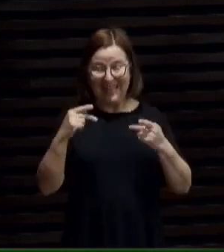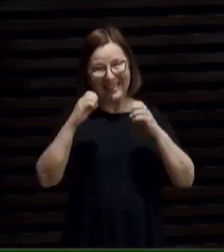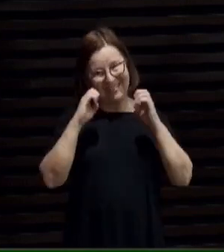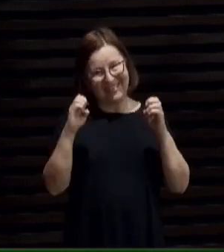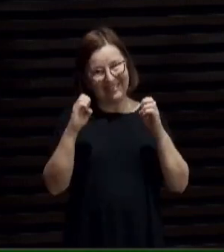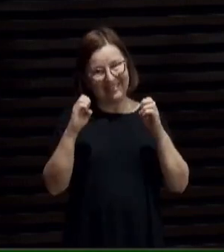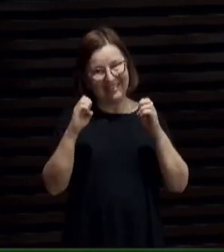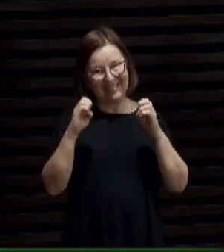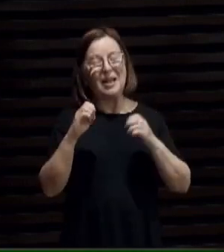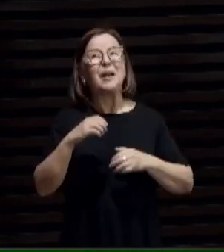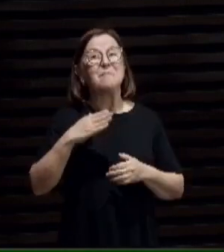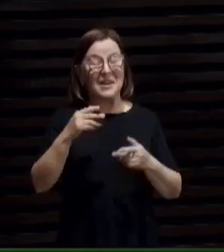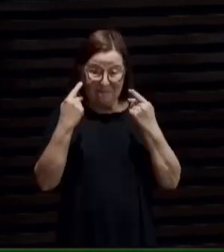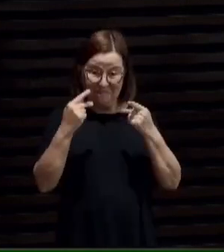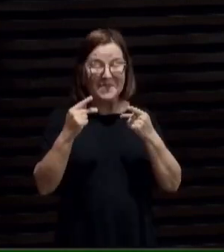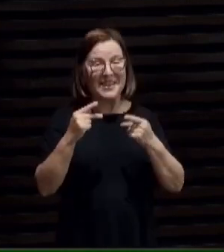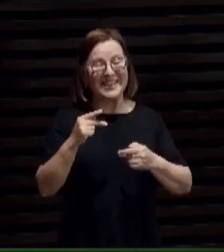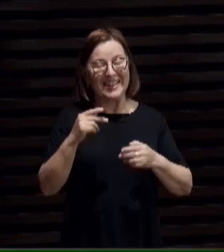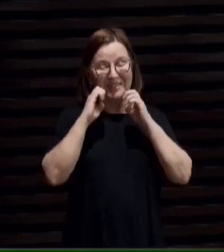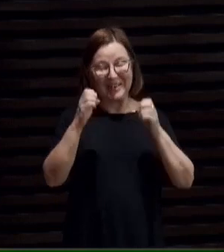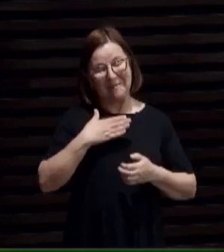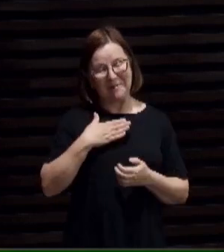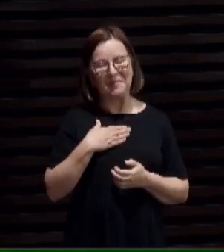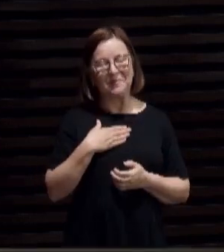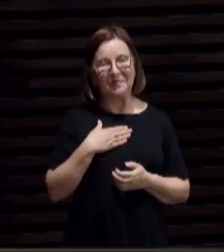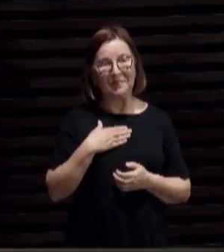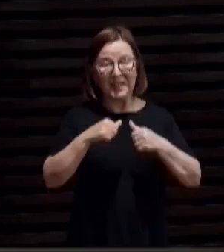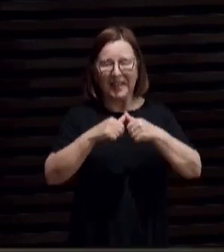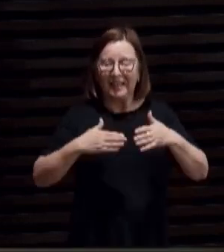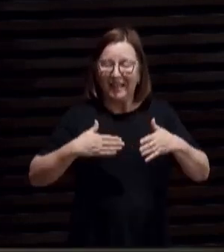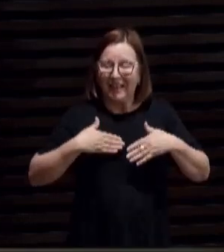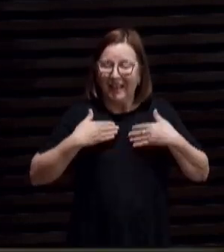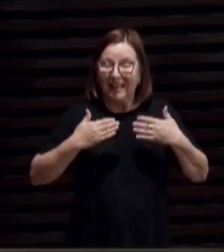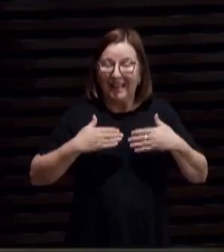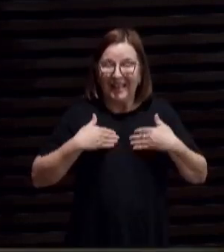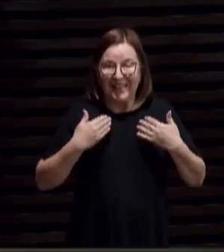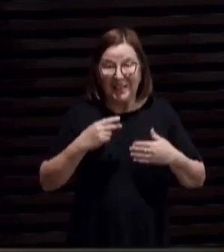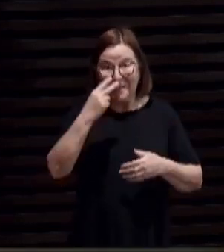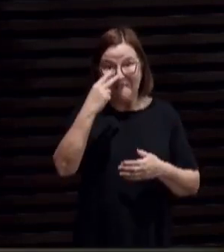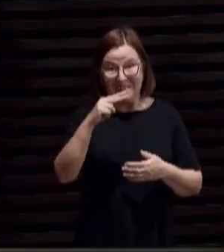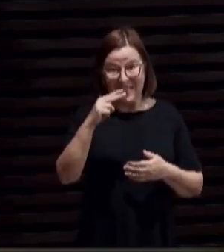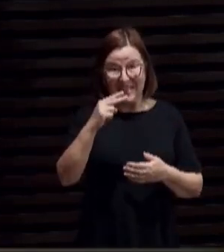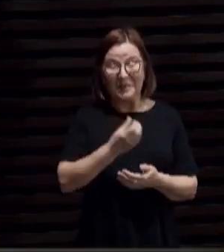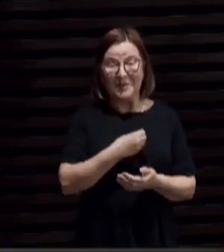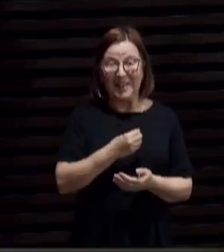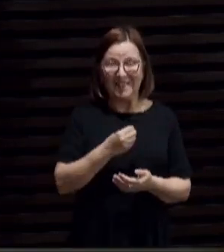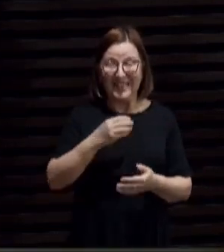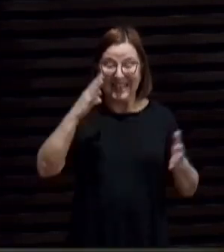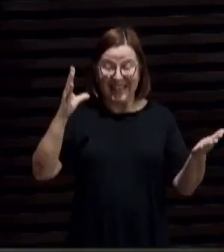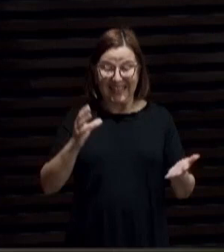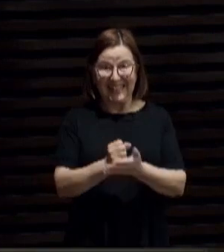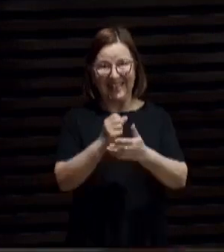Esta é a alegria de um pescador. É ver uma vida alcançada pelo Senhor